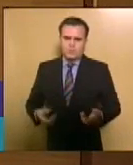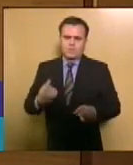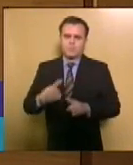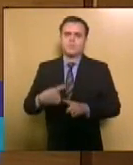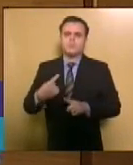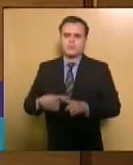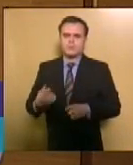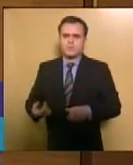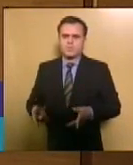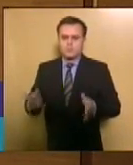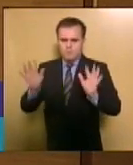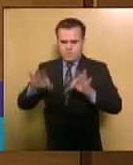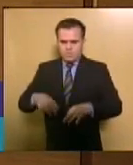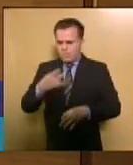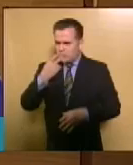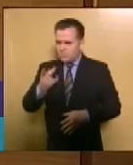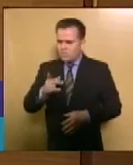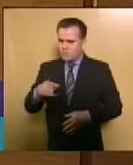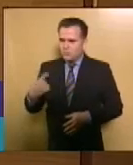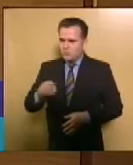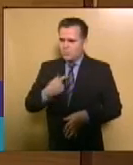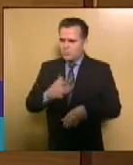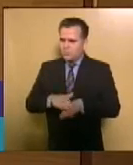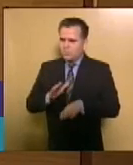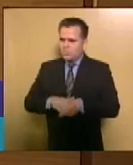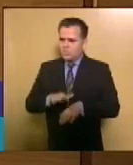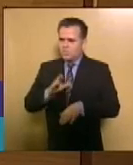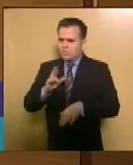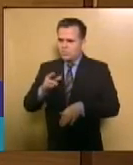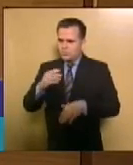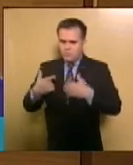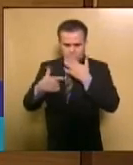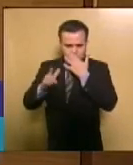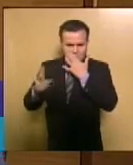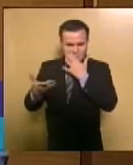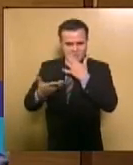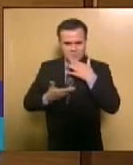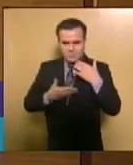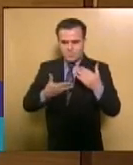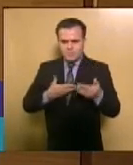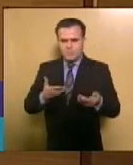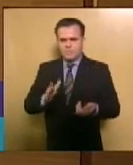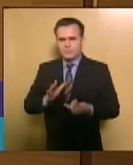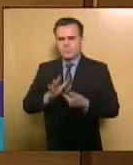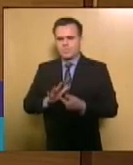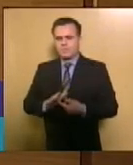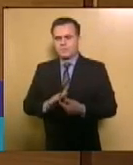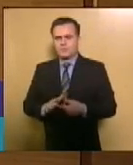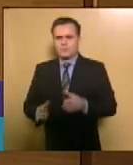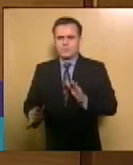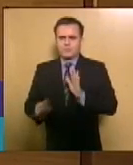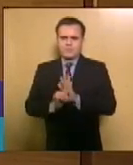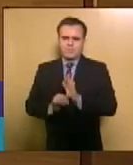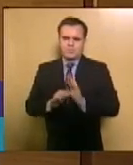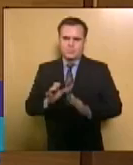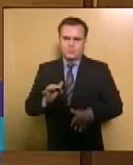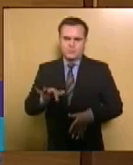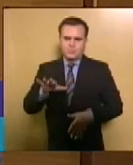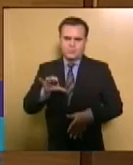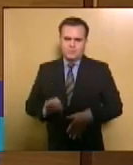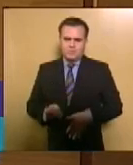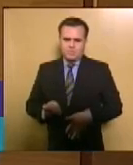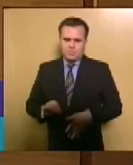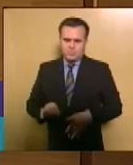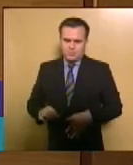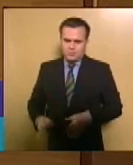finalizar a gente que eu digo eu e os demais amigos que se identifica com a com a identidade de matriz africana